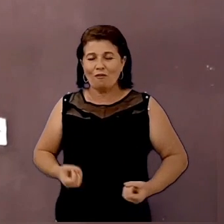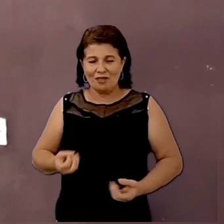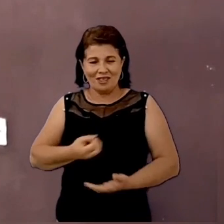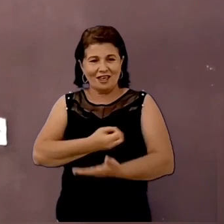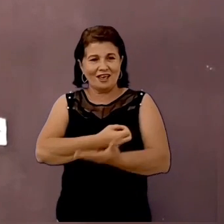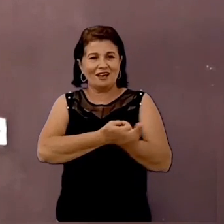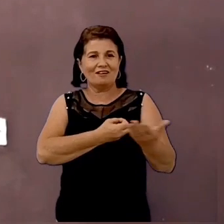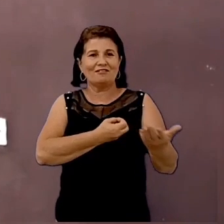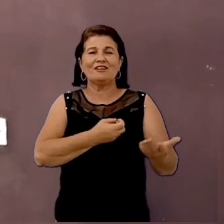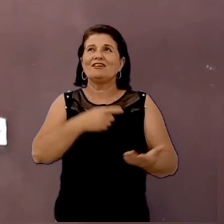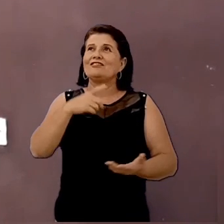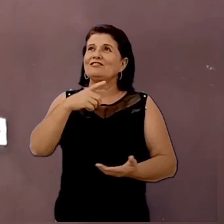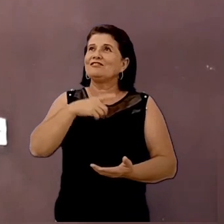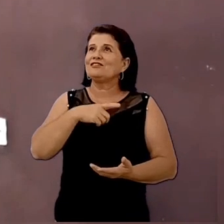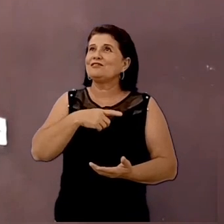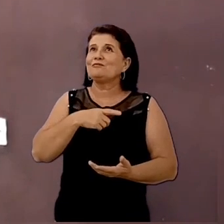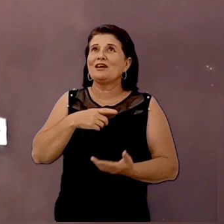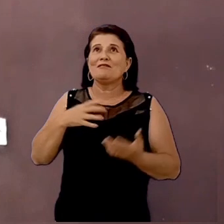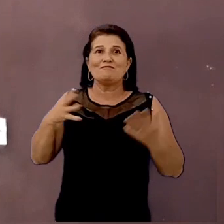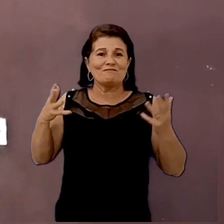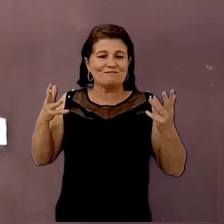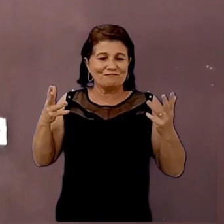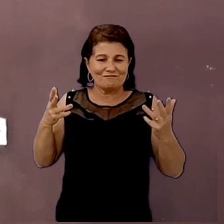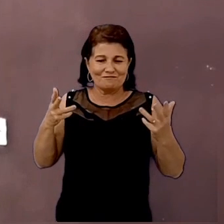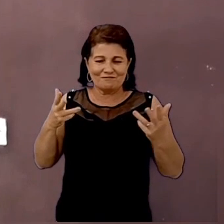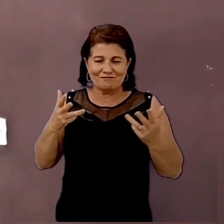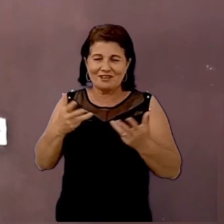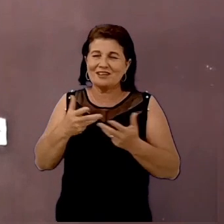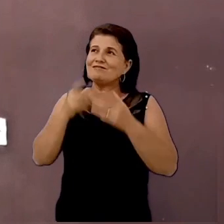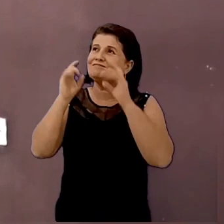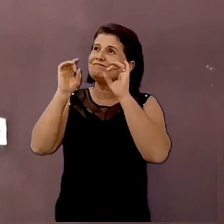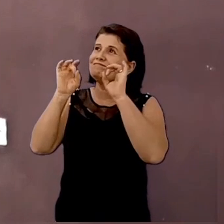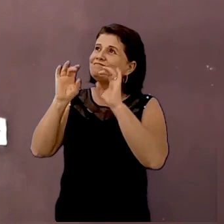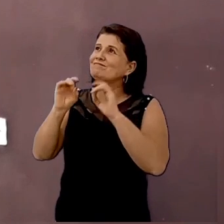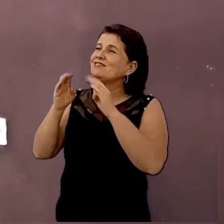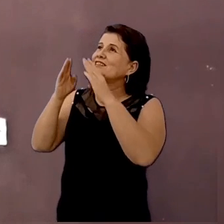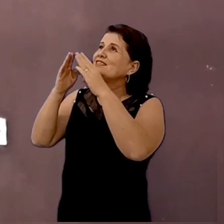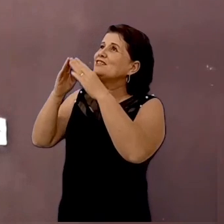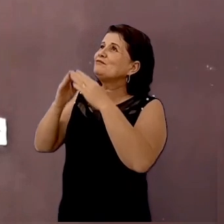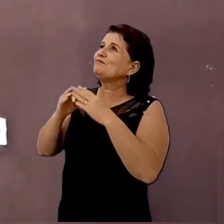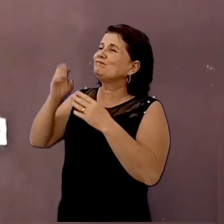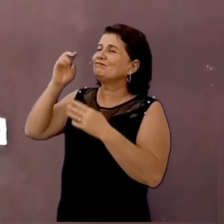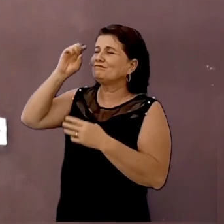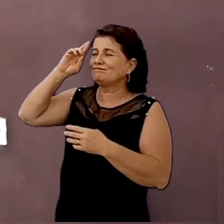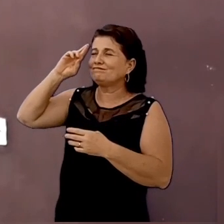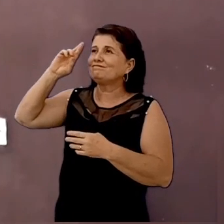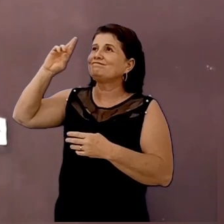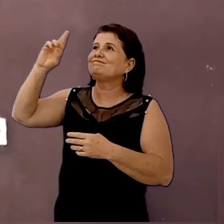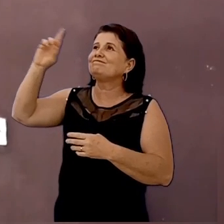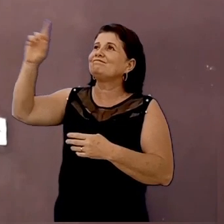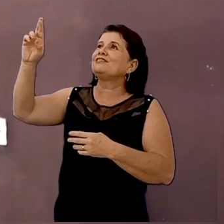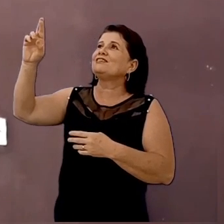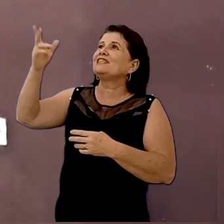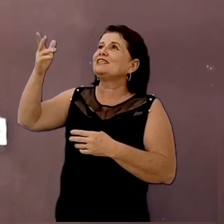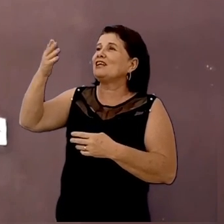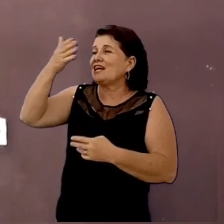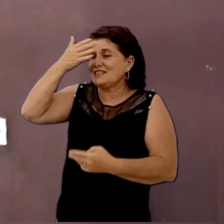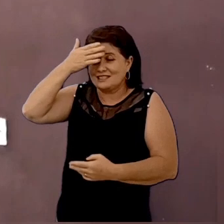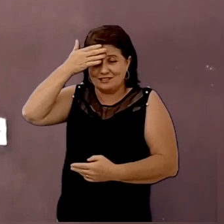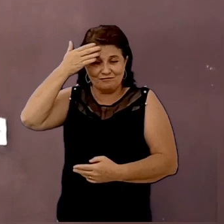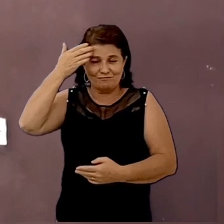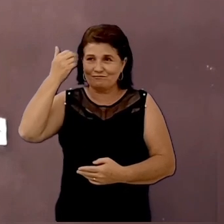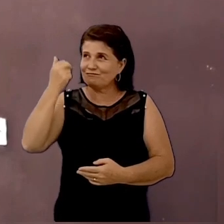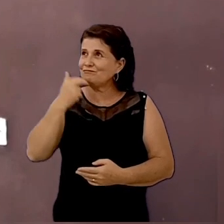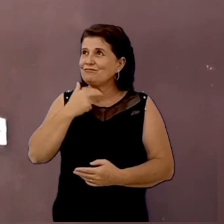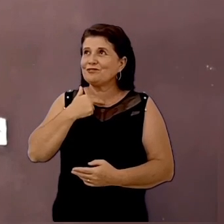é o que nós temos de mais precioso. Te peço, Senhor Deus, que nós não nos esqueçamos